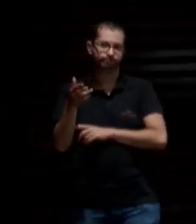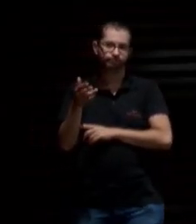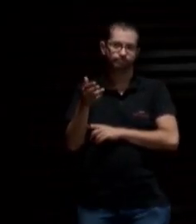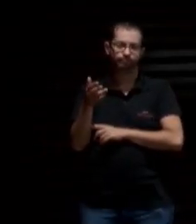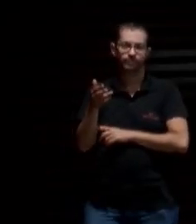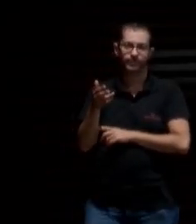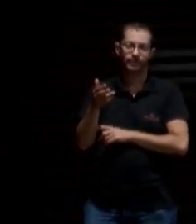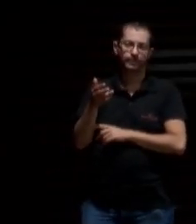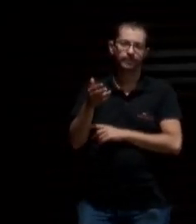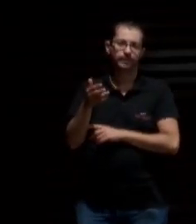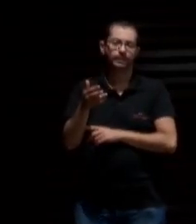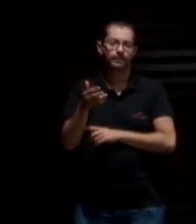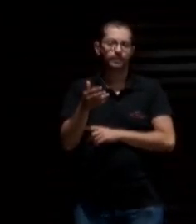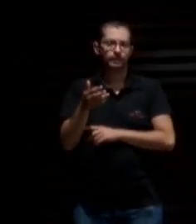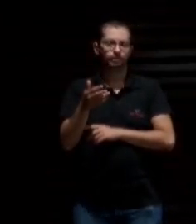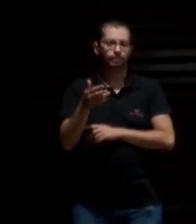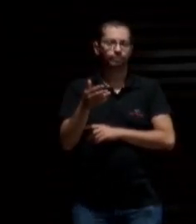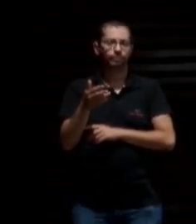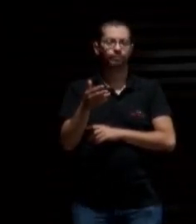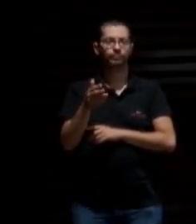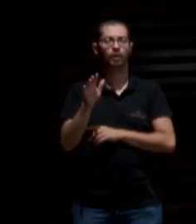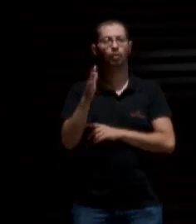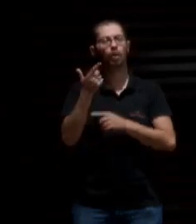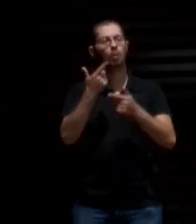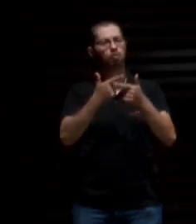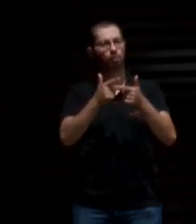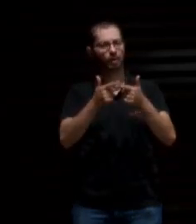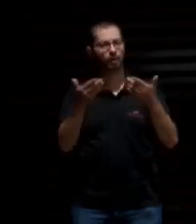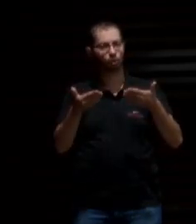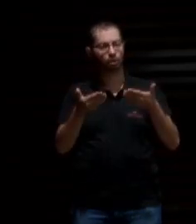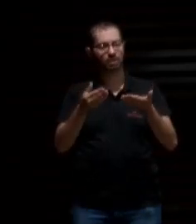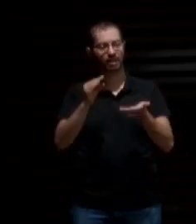dirigidos são devorados. Qual que é o grande problema, meus amados? A falsa religião.